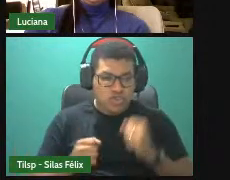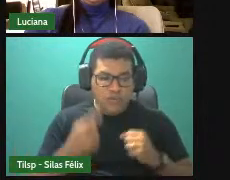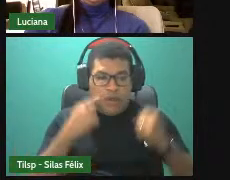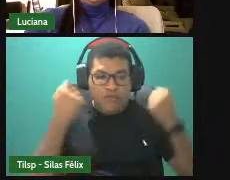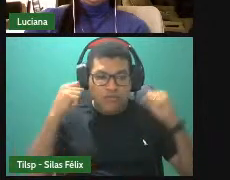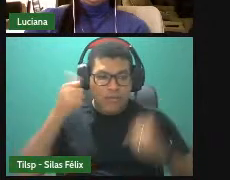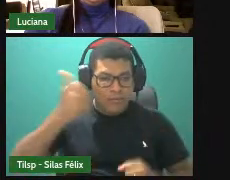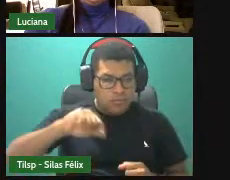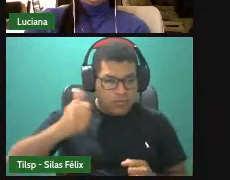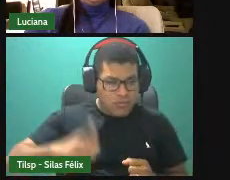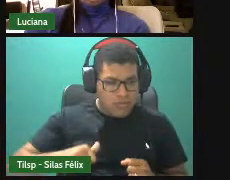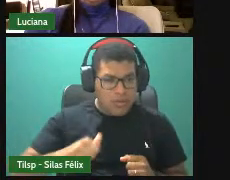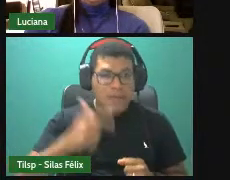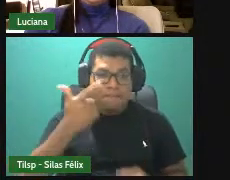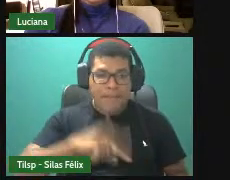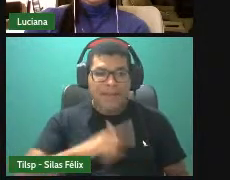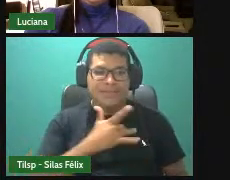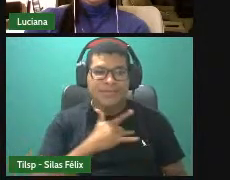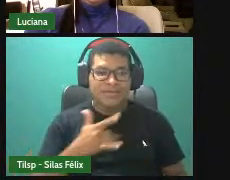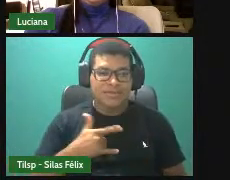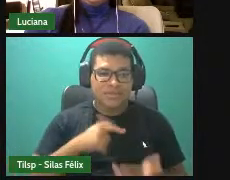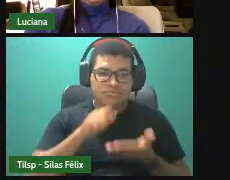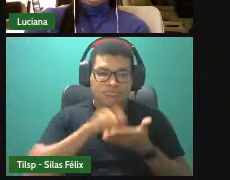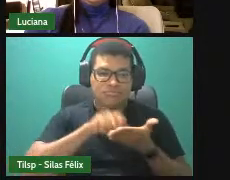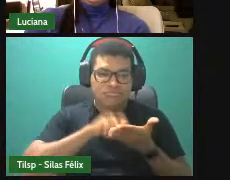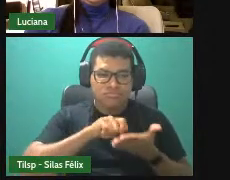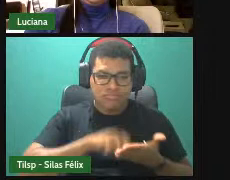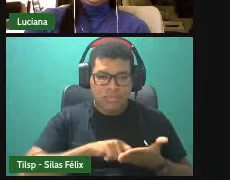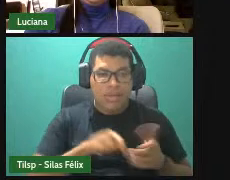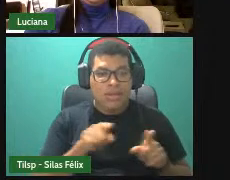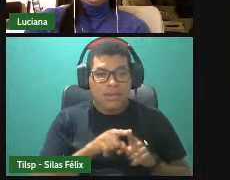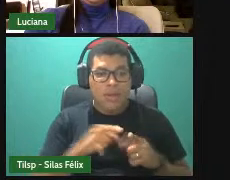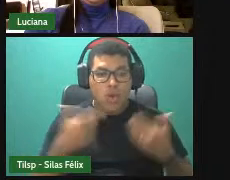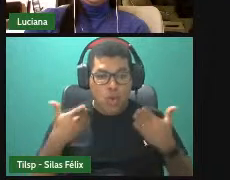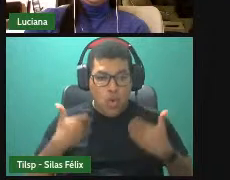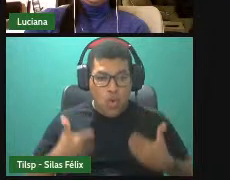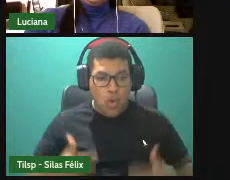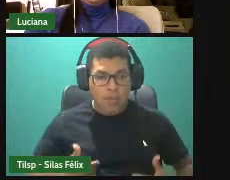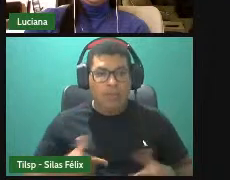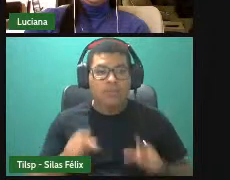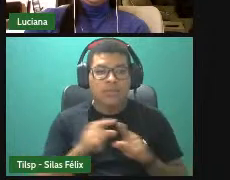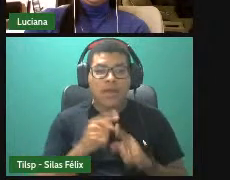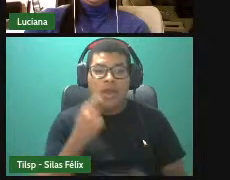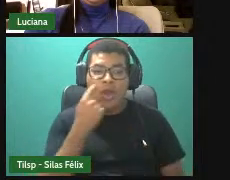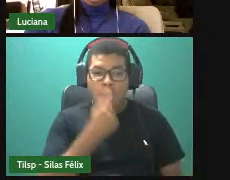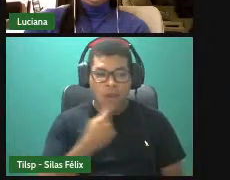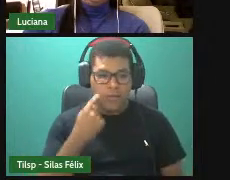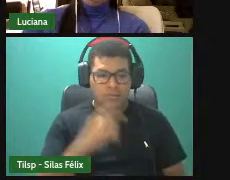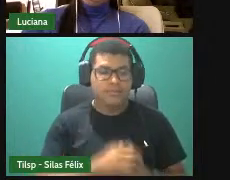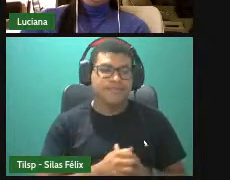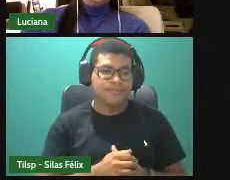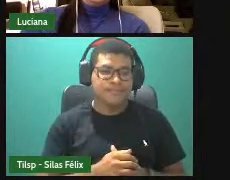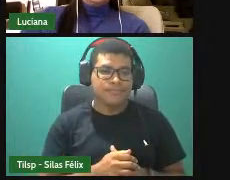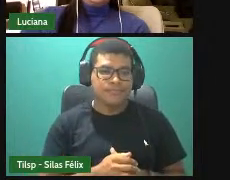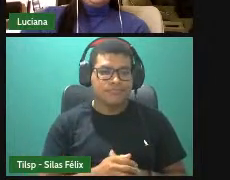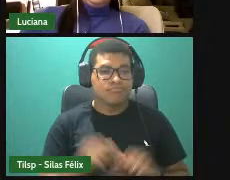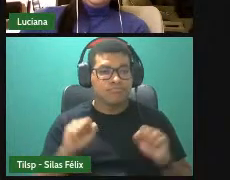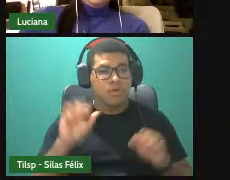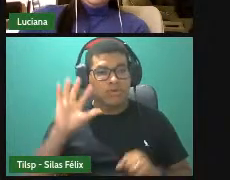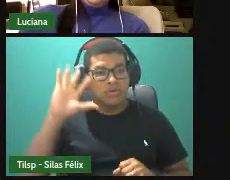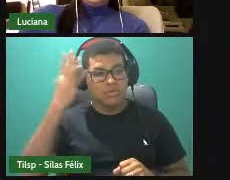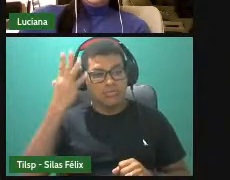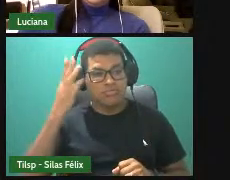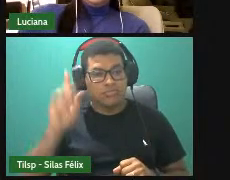saúde, sistêmica e bucal, ok? Acidentes de trabalho também